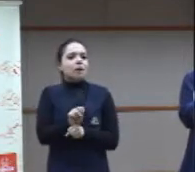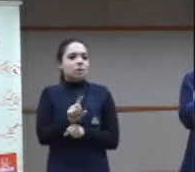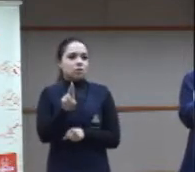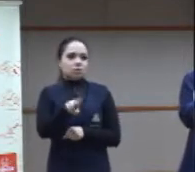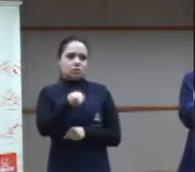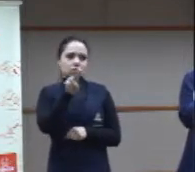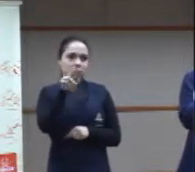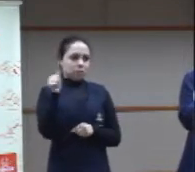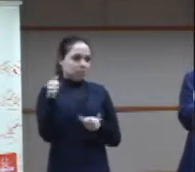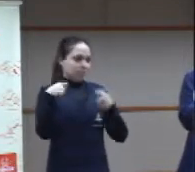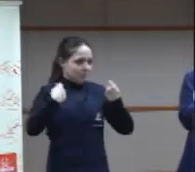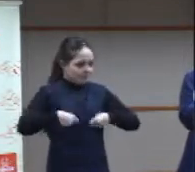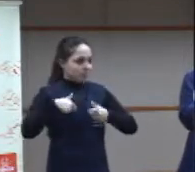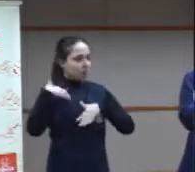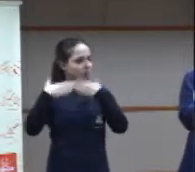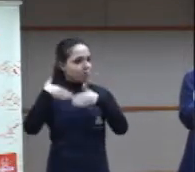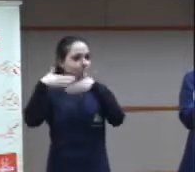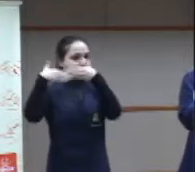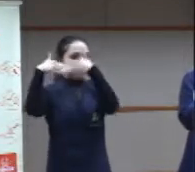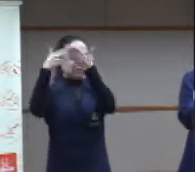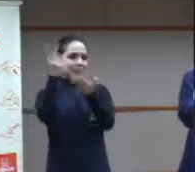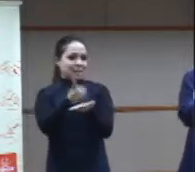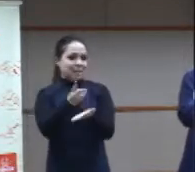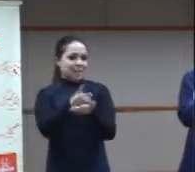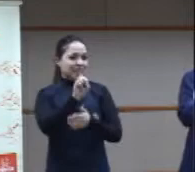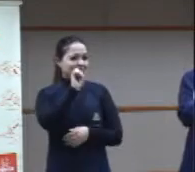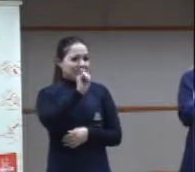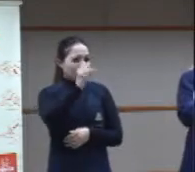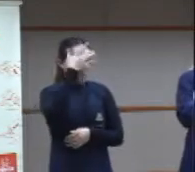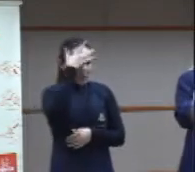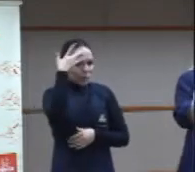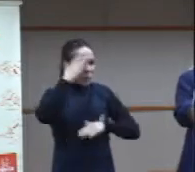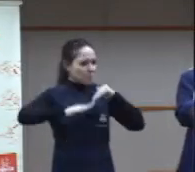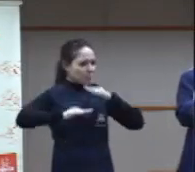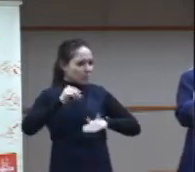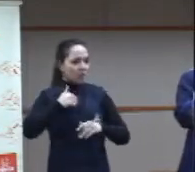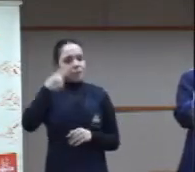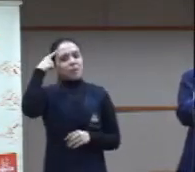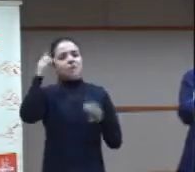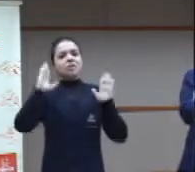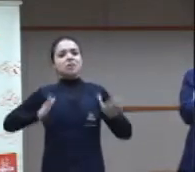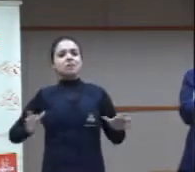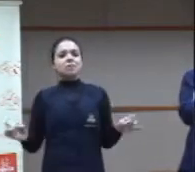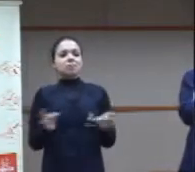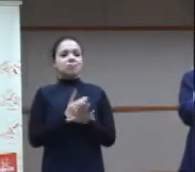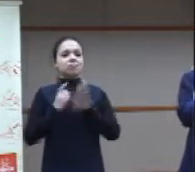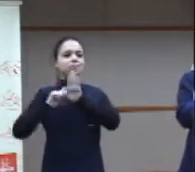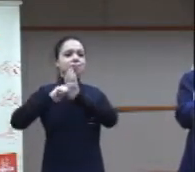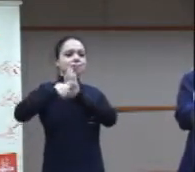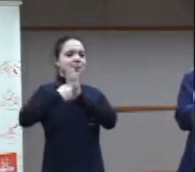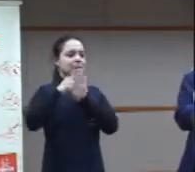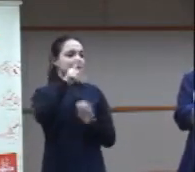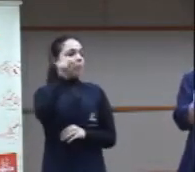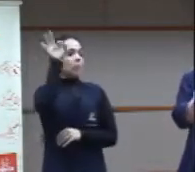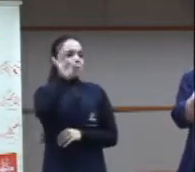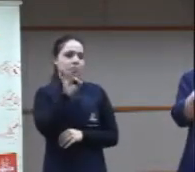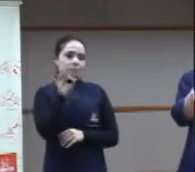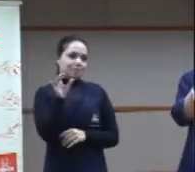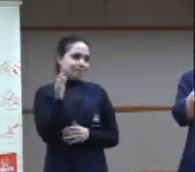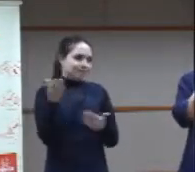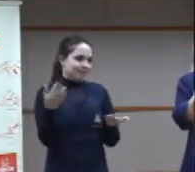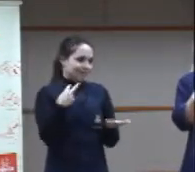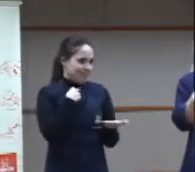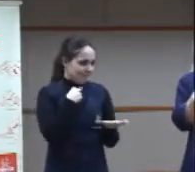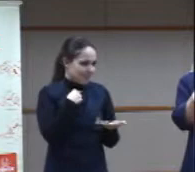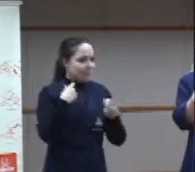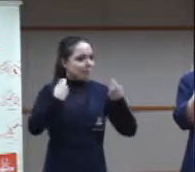não podem cristalizar, né? Que é horrível quando a pessoa já acha que sabe tudo e não evolui mais.